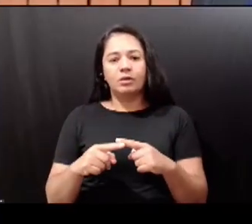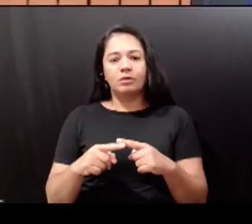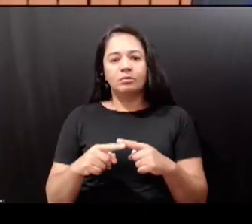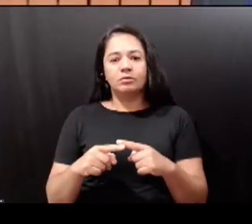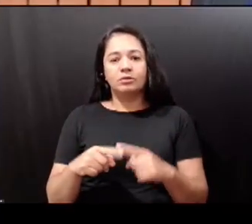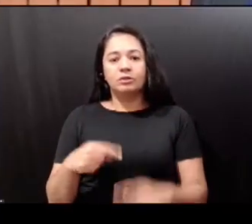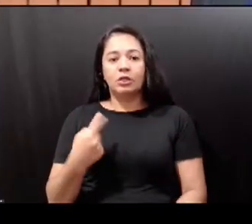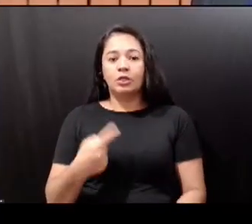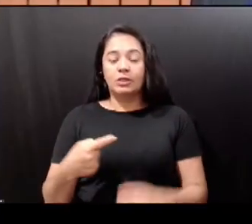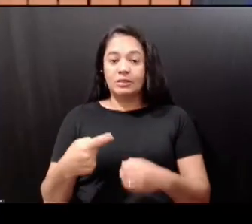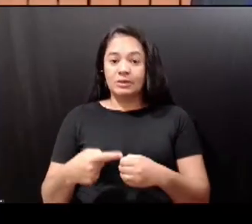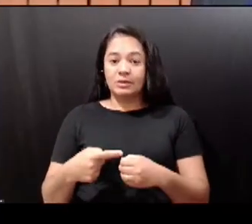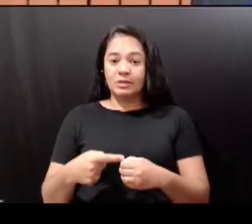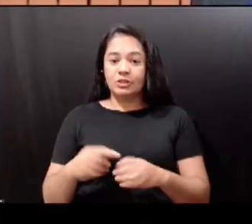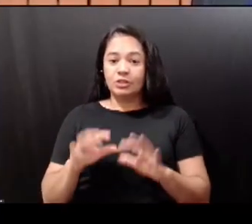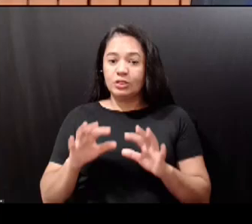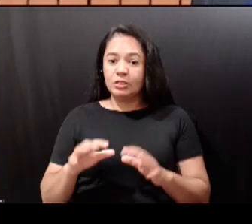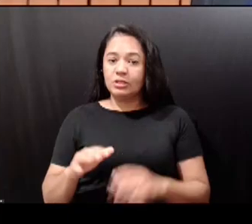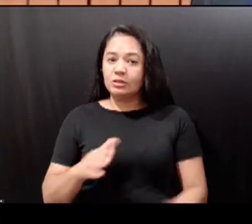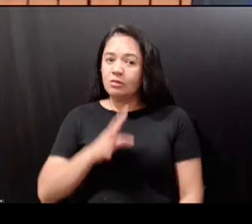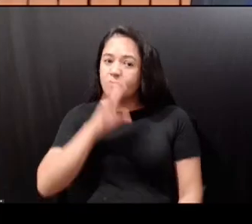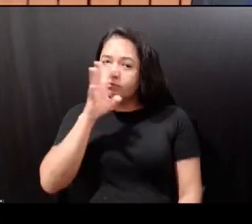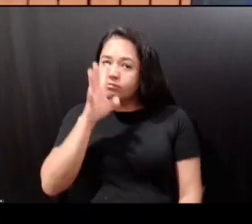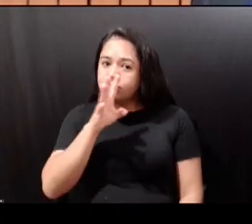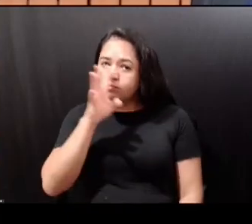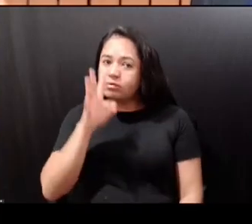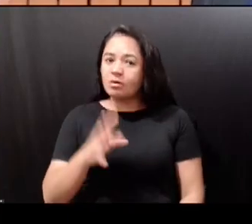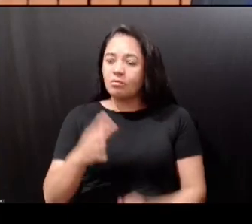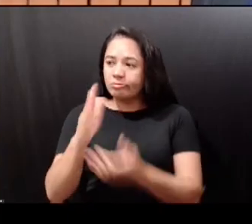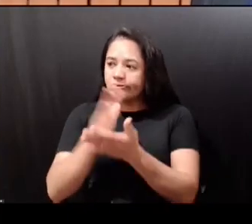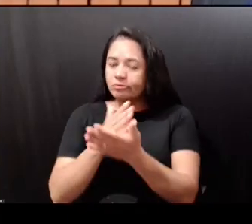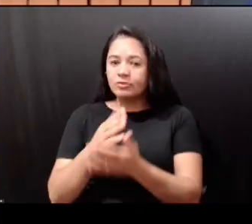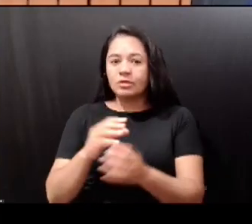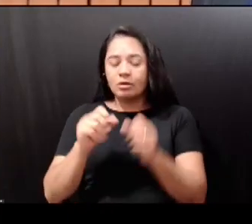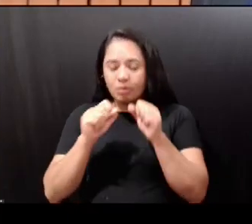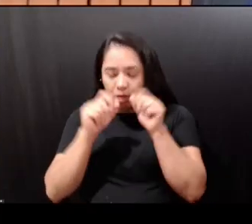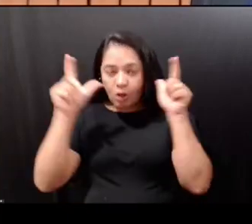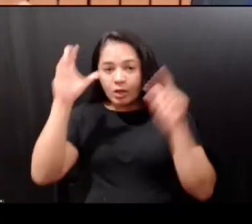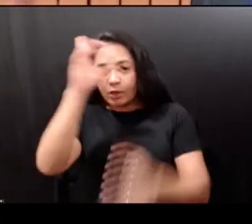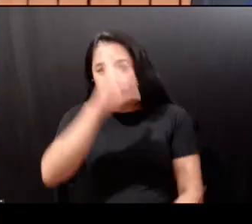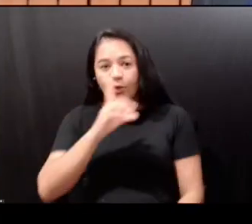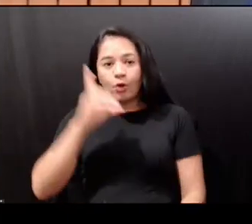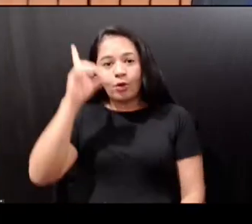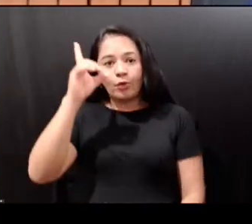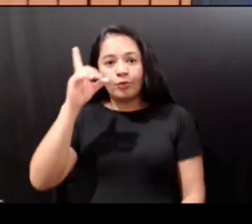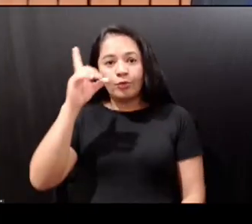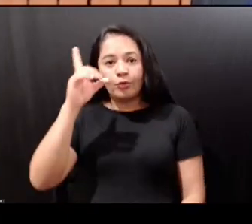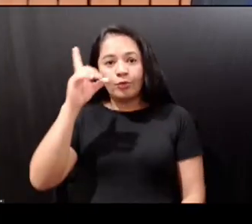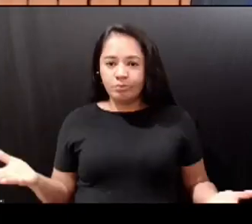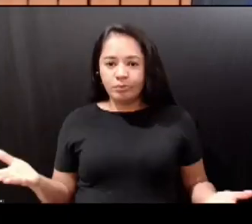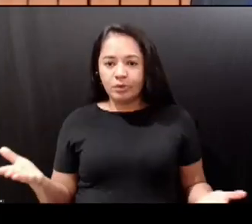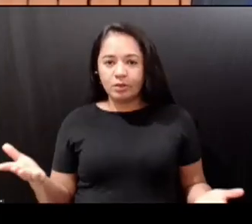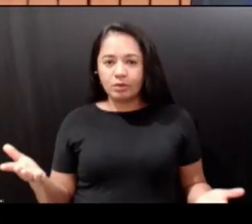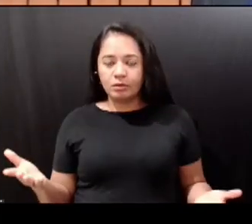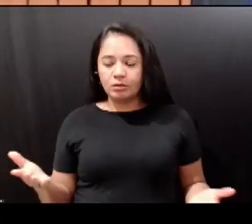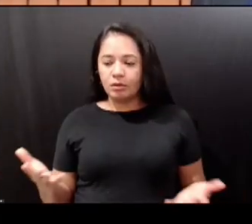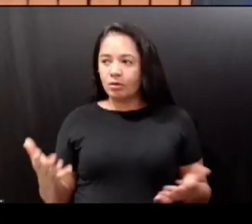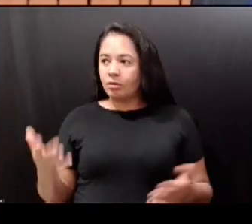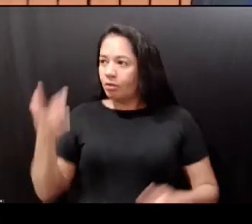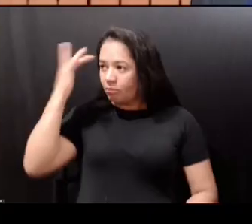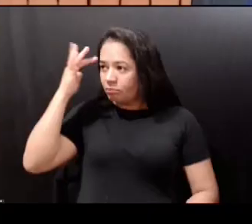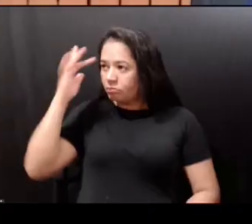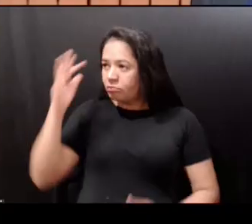isso ficou abusivo. Você acordava no domingo contando de receber familiares e você era surpreendido com um corte de